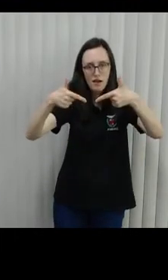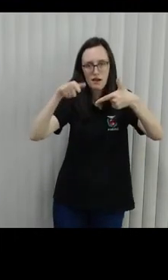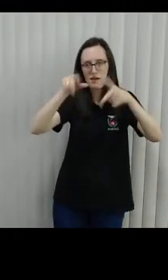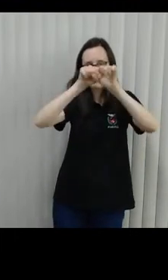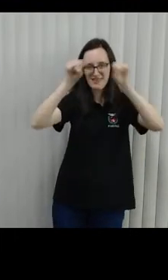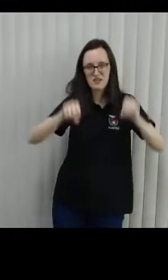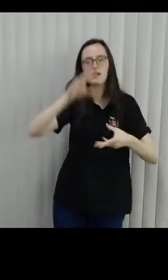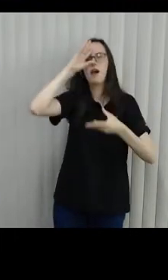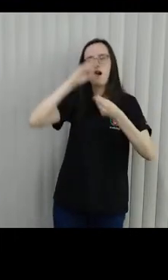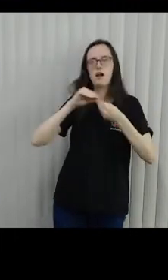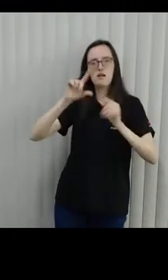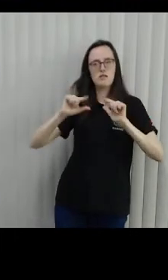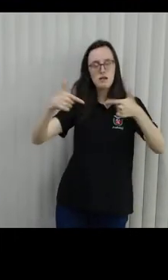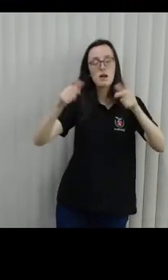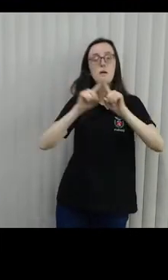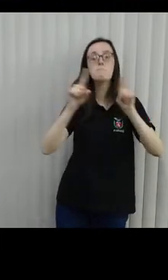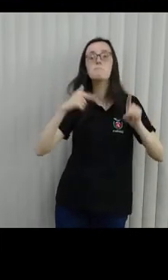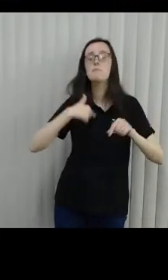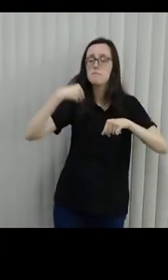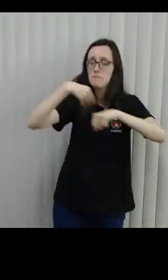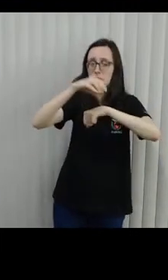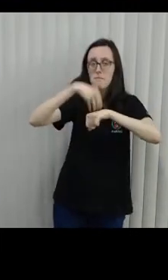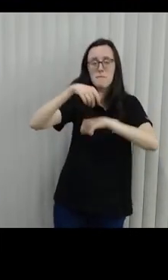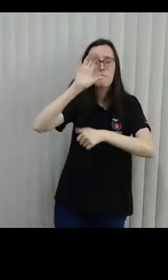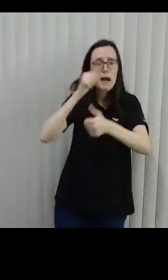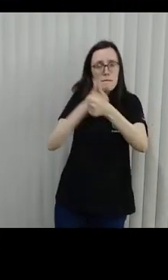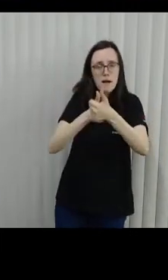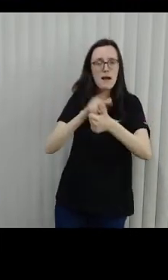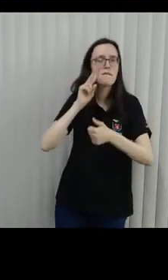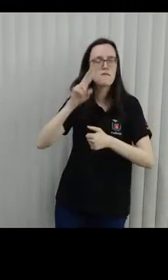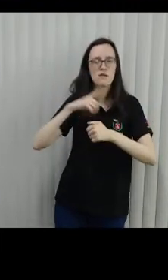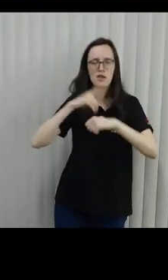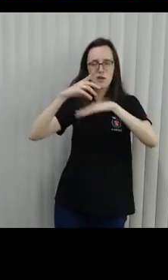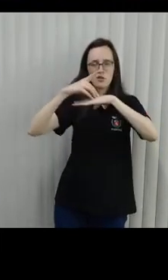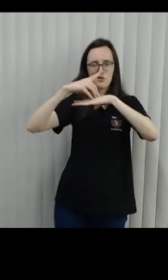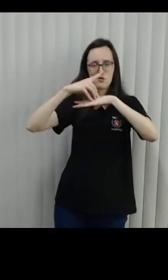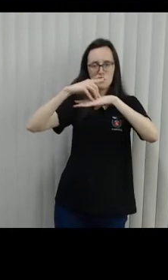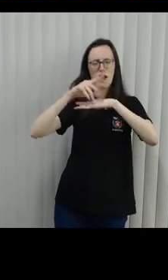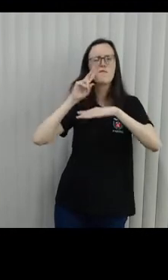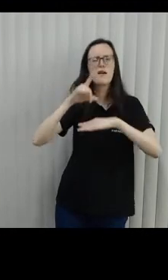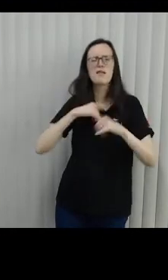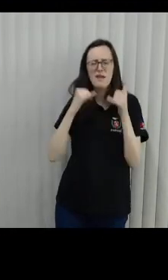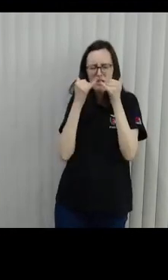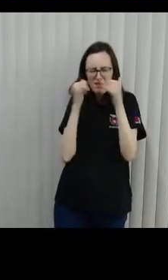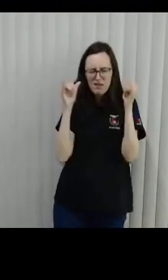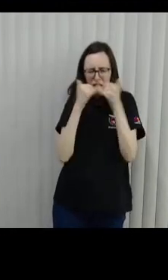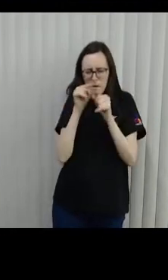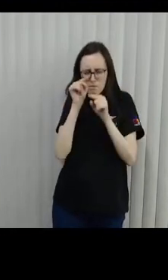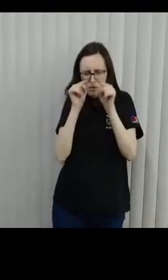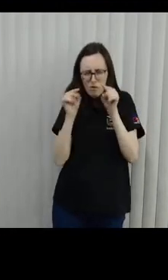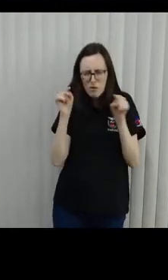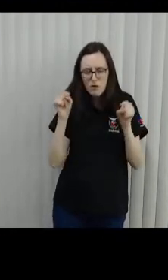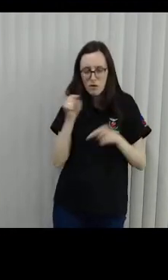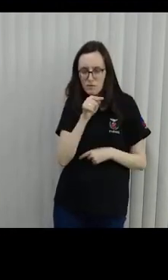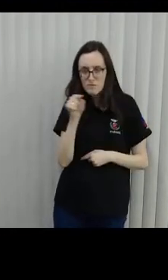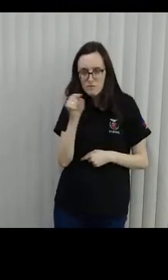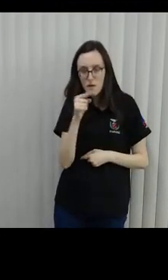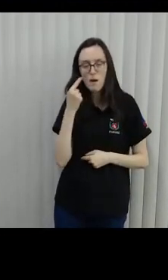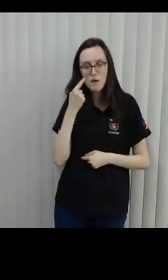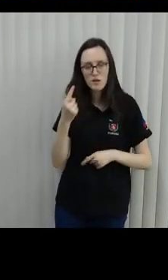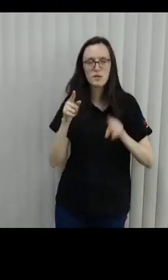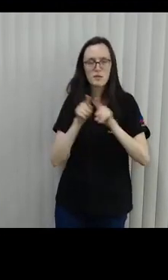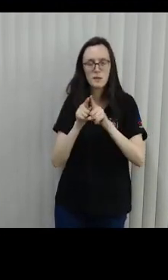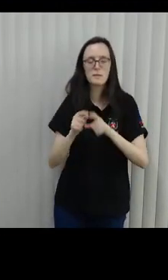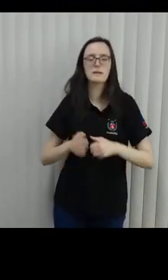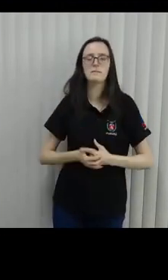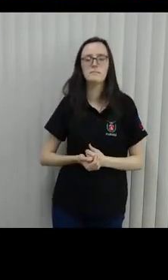aqui a nossa linha assim. Só que eu quero deixar mais próximo do Dino. Tá vendo que tem umas linhazinhas, né, uns pontinhos? Vou criar esses pontinhos também.